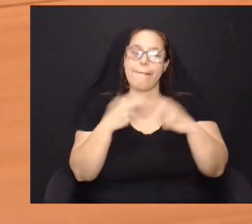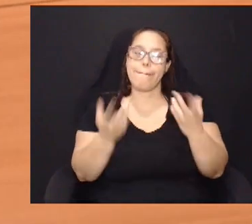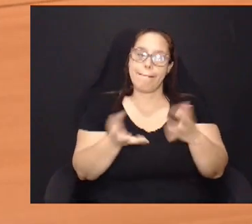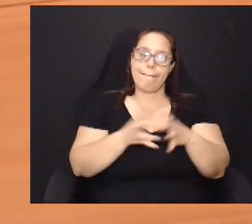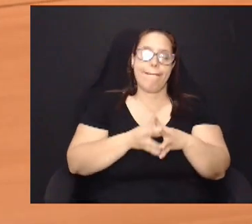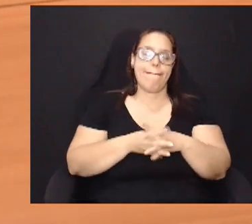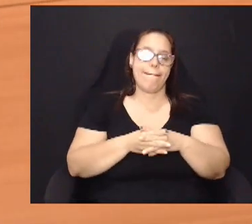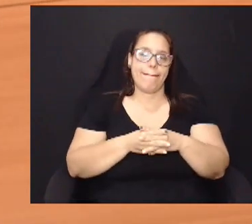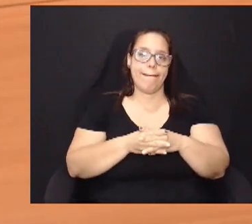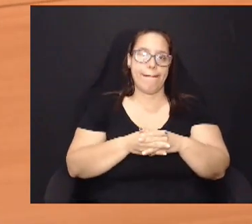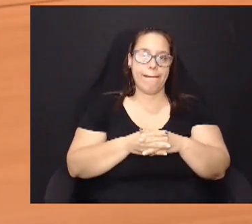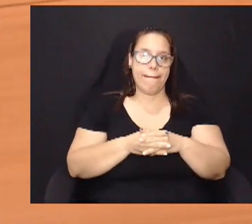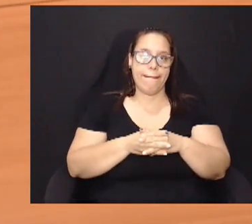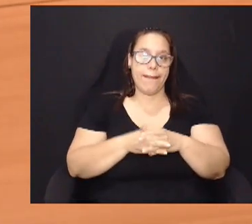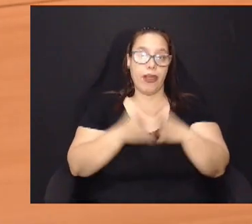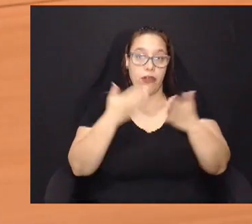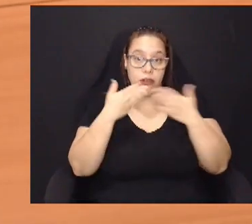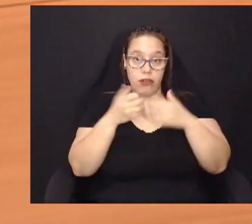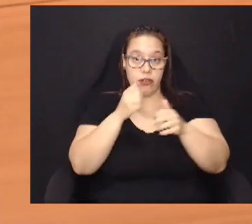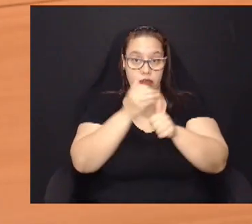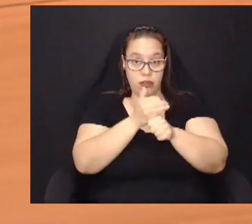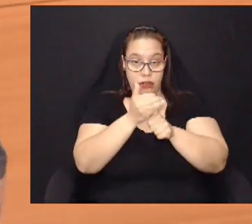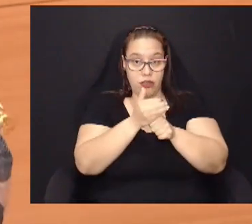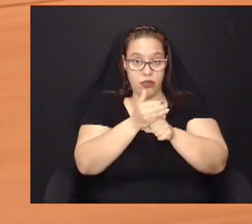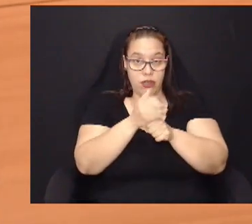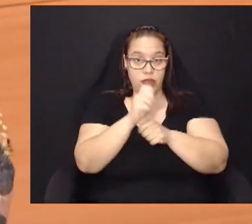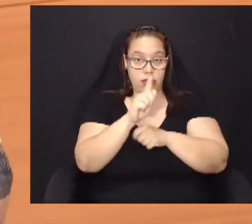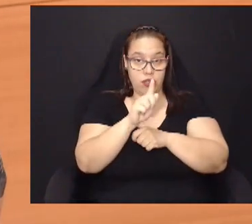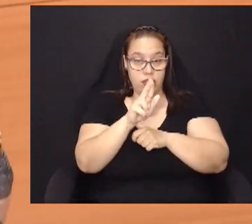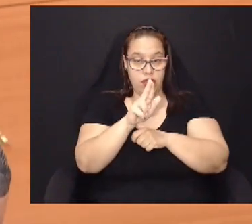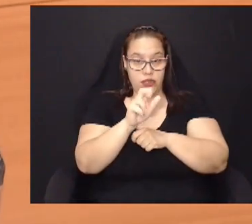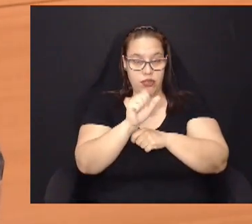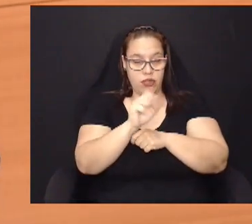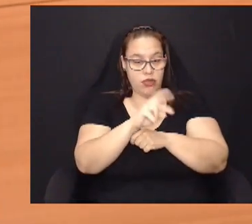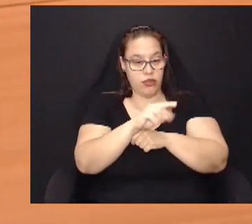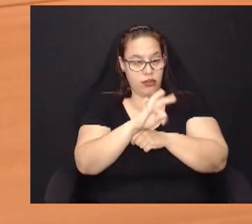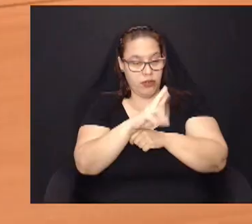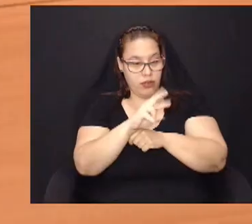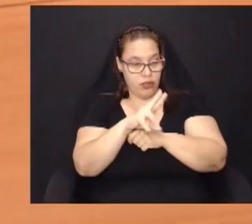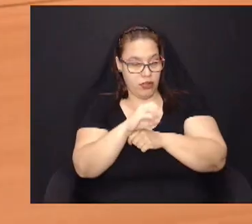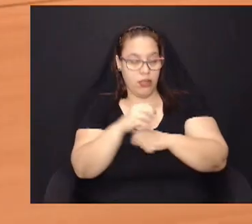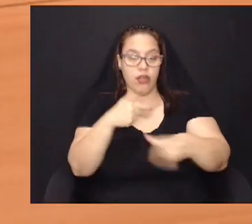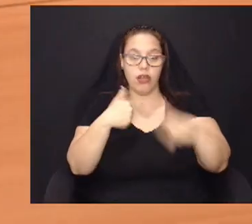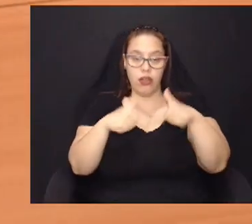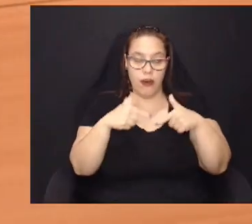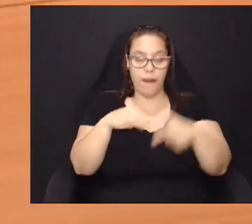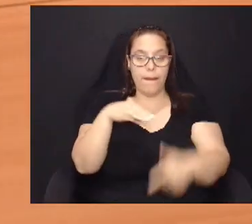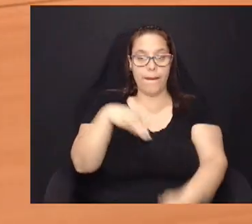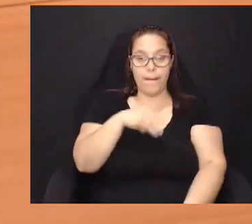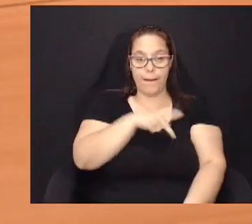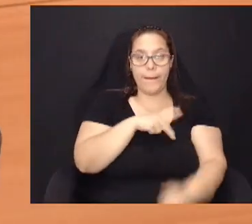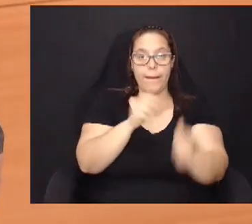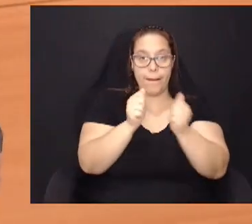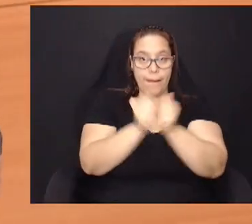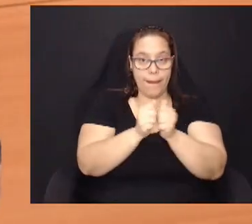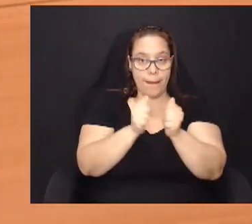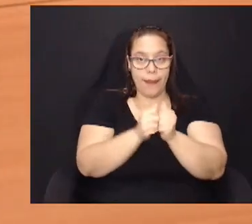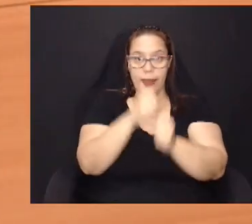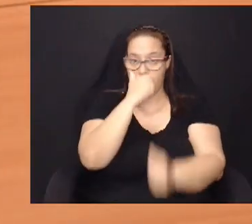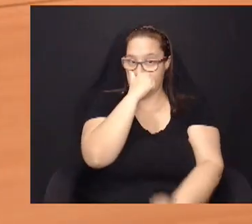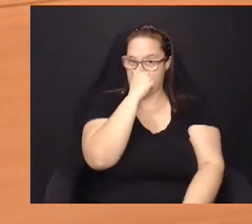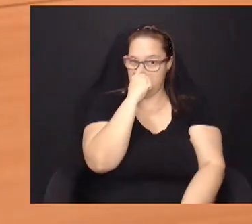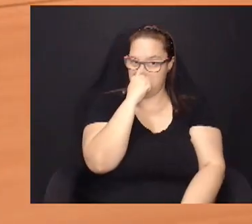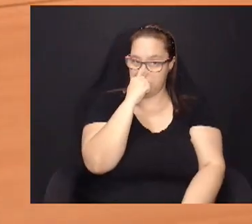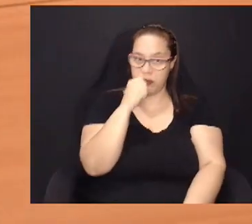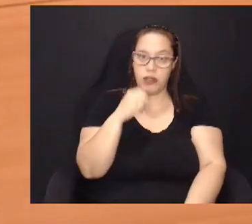até conversei hoje com o nosso assessor de gabinete lá, o Gustavo, que trabalha muito no Ministério Público comigo, e realmente a região do Cambuí a